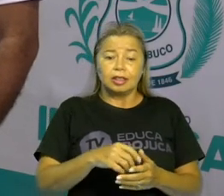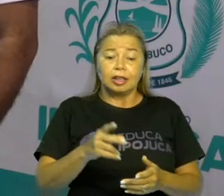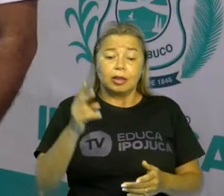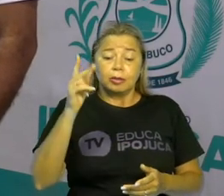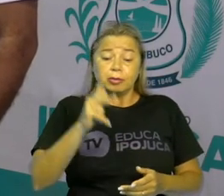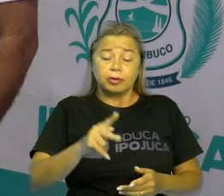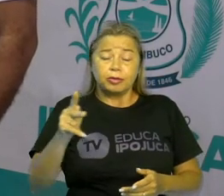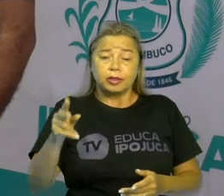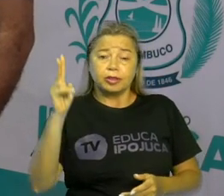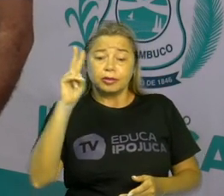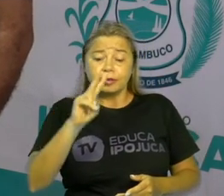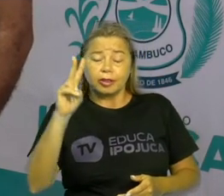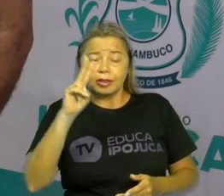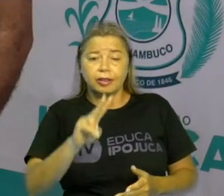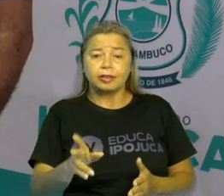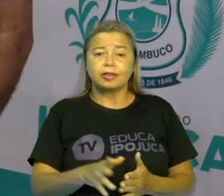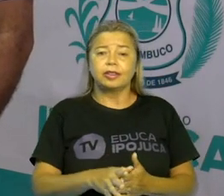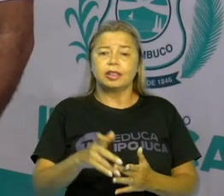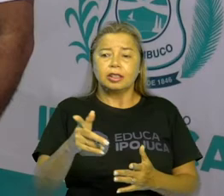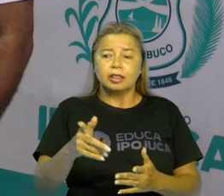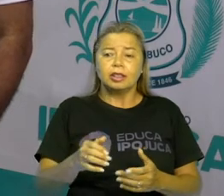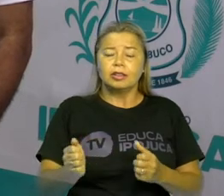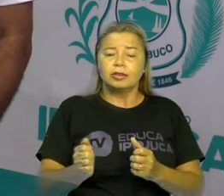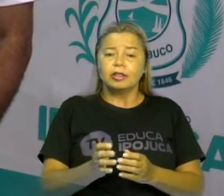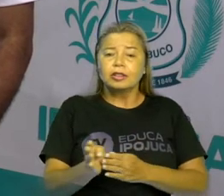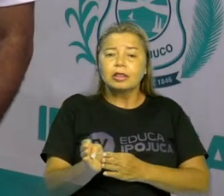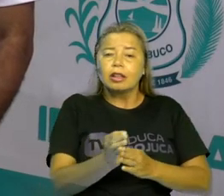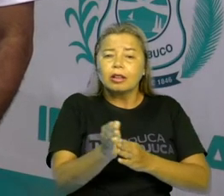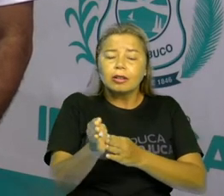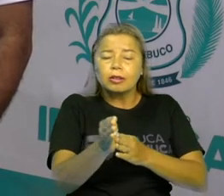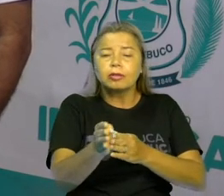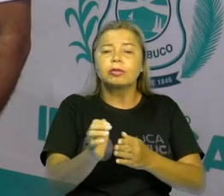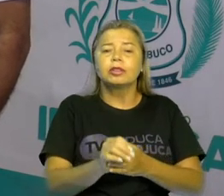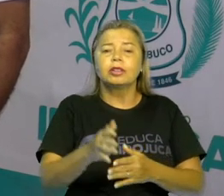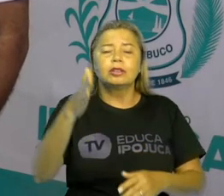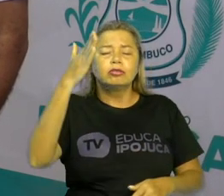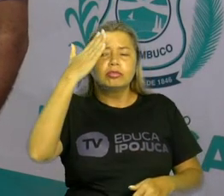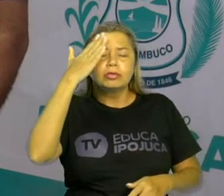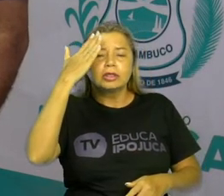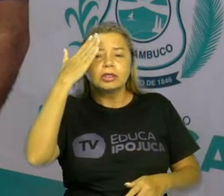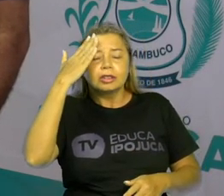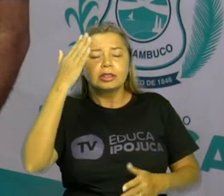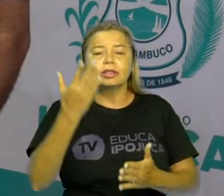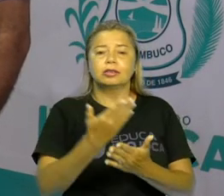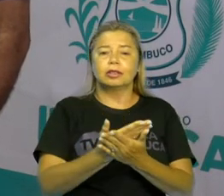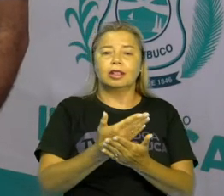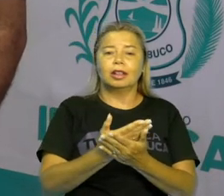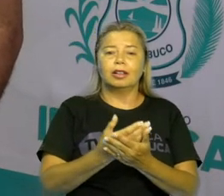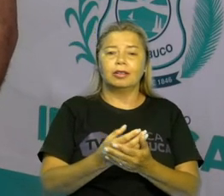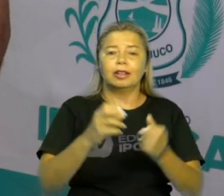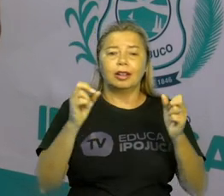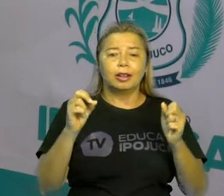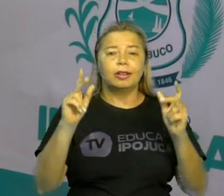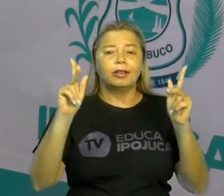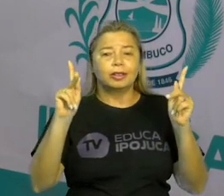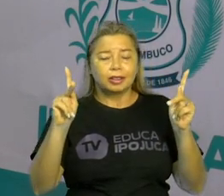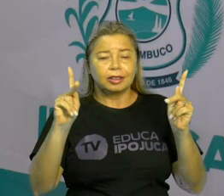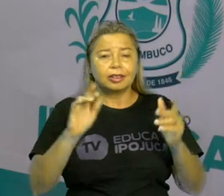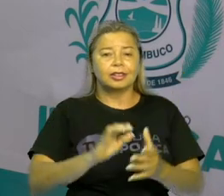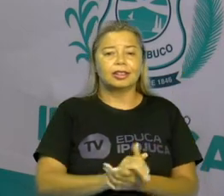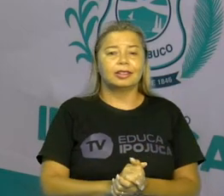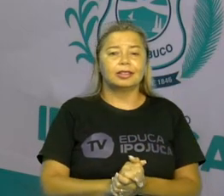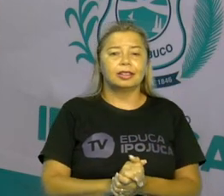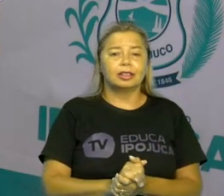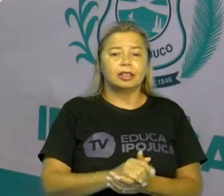mim. E eu terei como acompanhar se você está entendendo ou não as minhas aulas, tá bom? Não esquece de